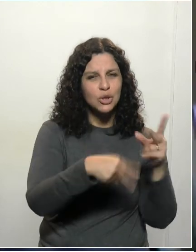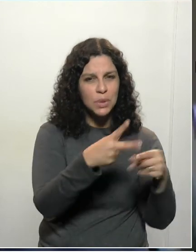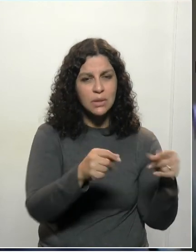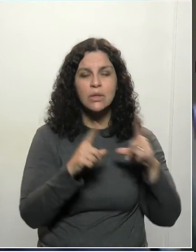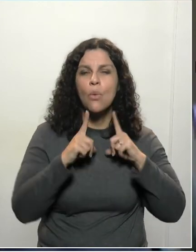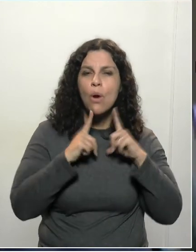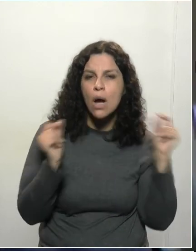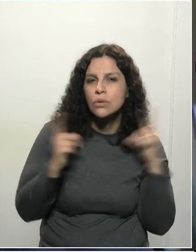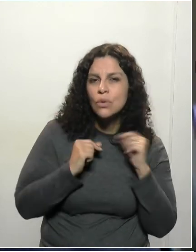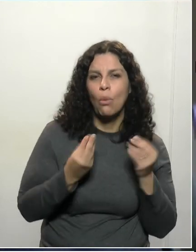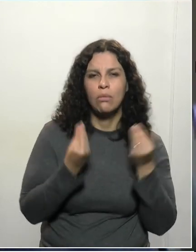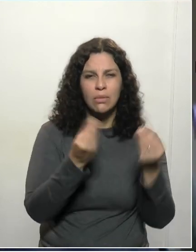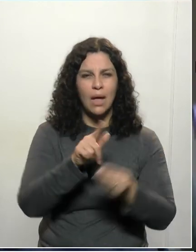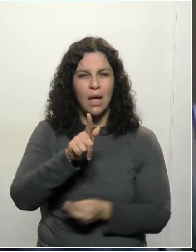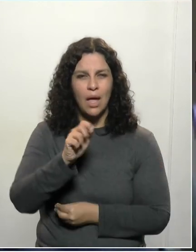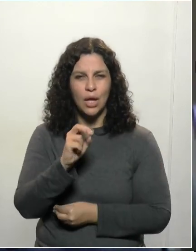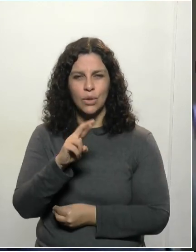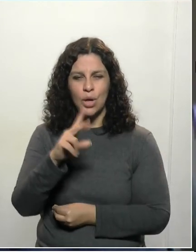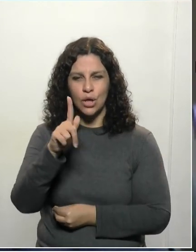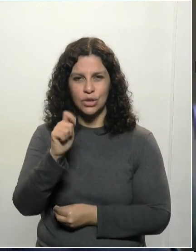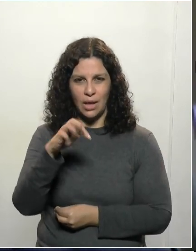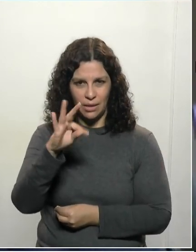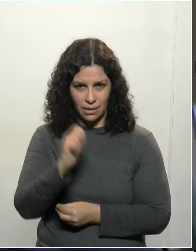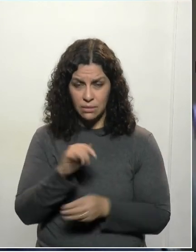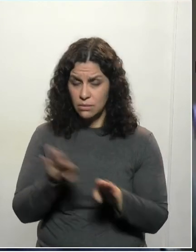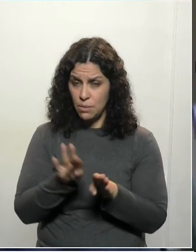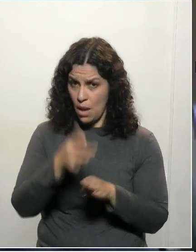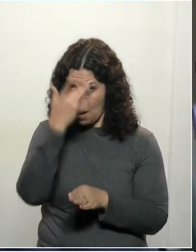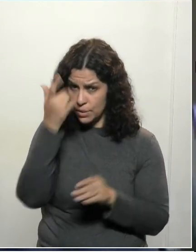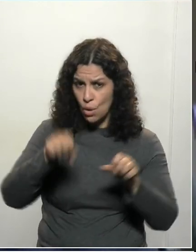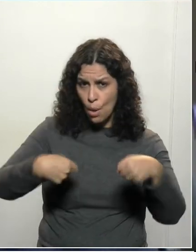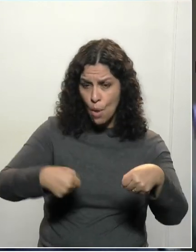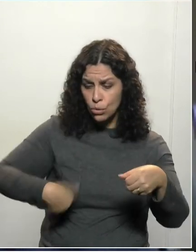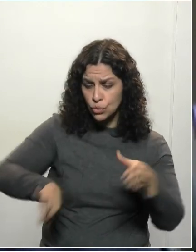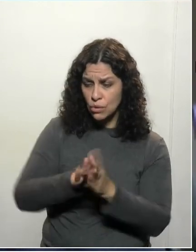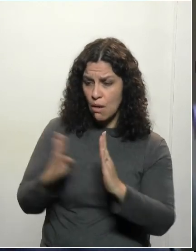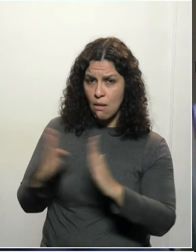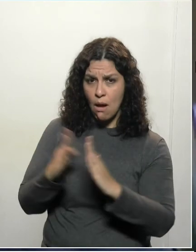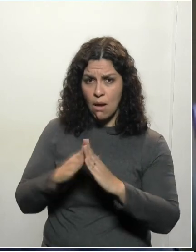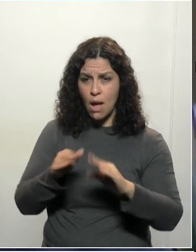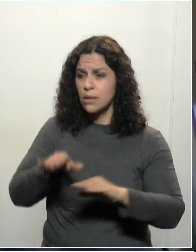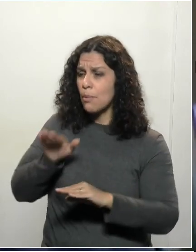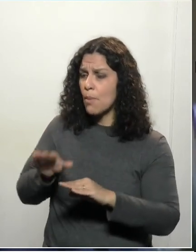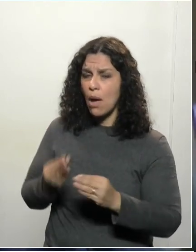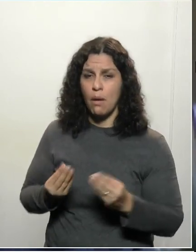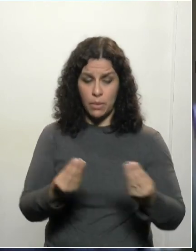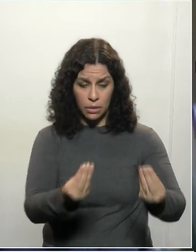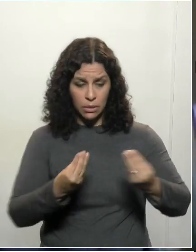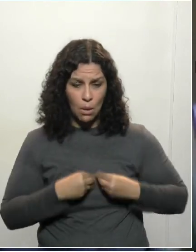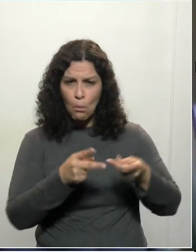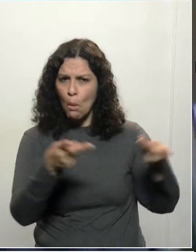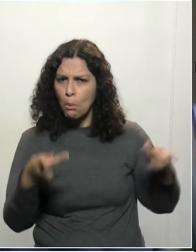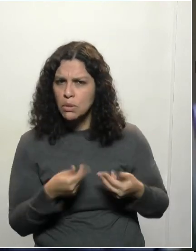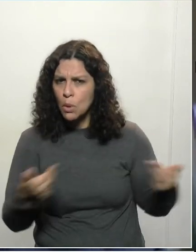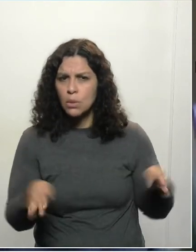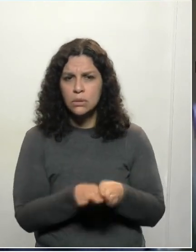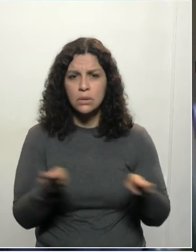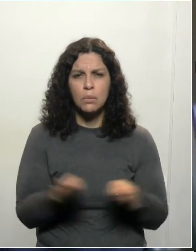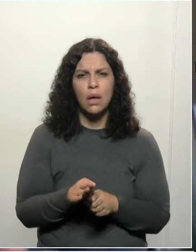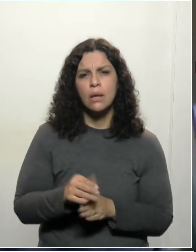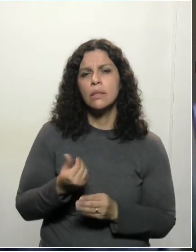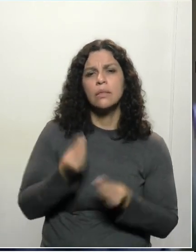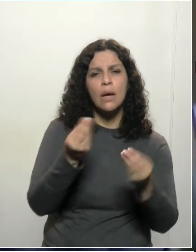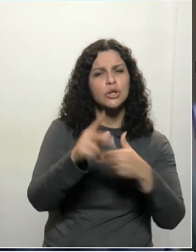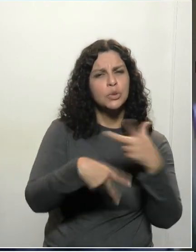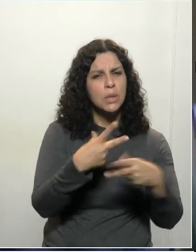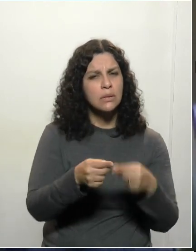elas dão algo a mais. Por que não fazer isso também com o entregador? Adotar isso, se ajudar ele com 1 litro, 2 litros de gasolina ali, já